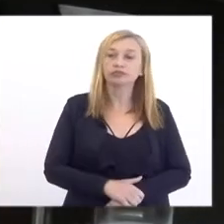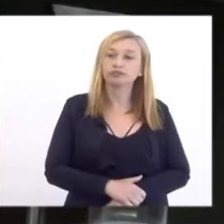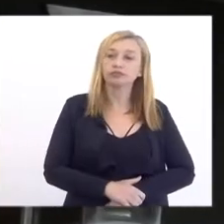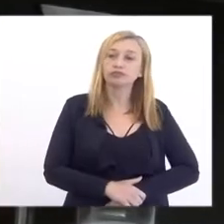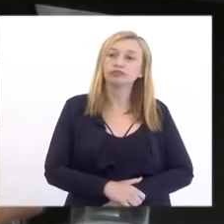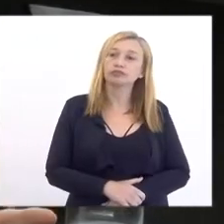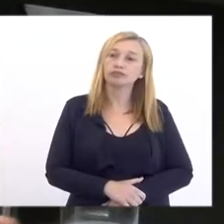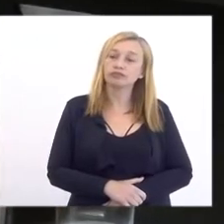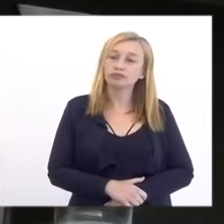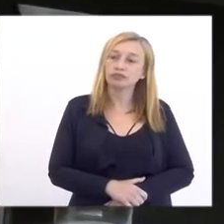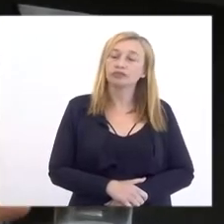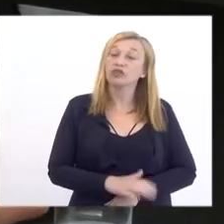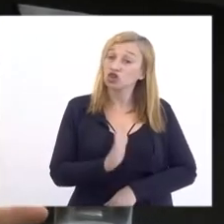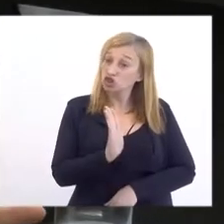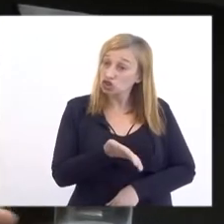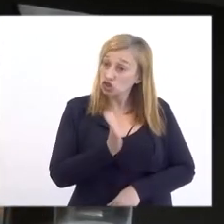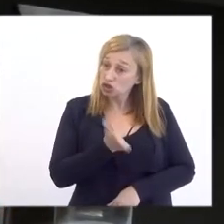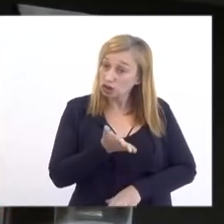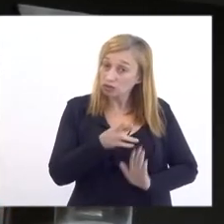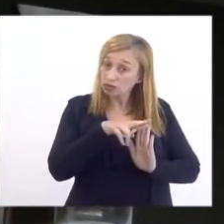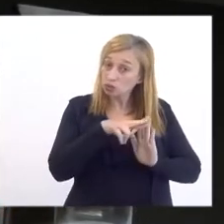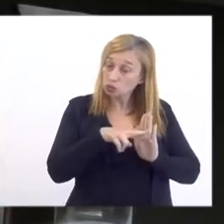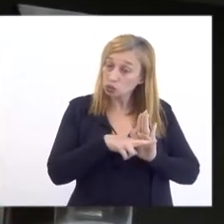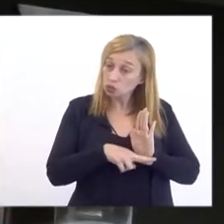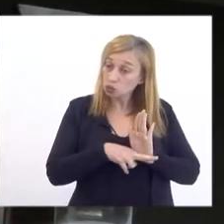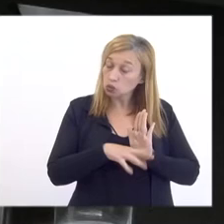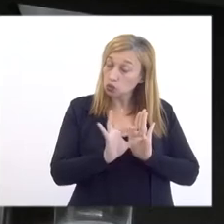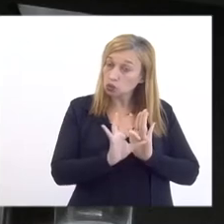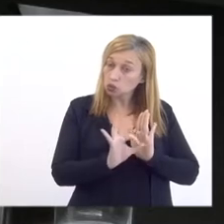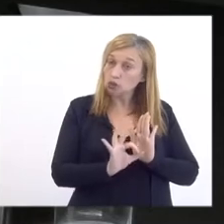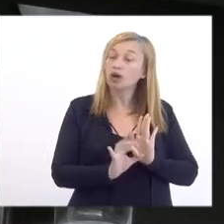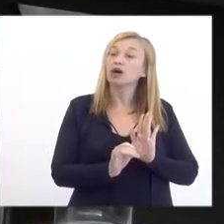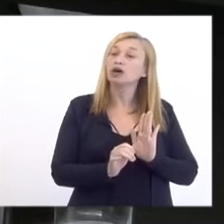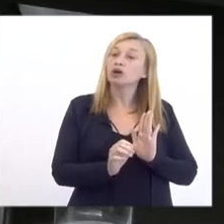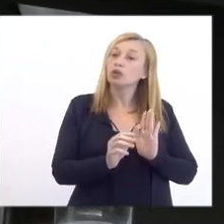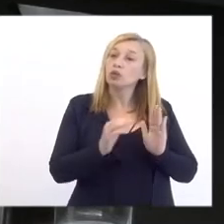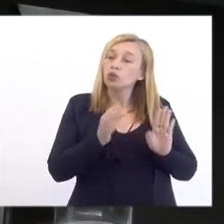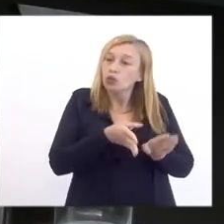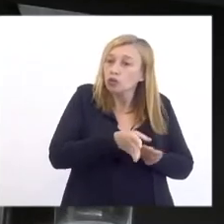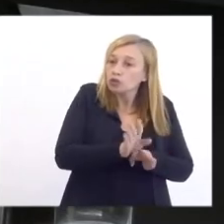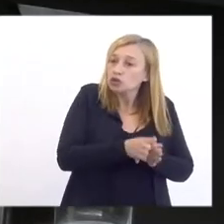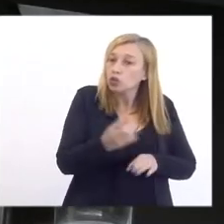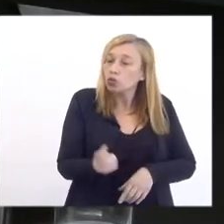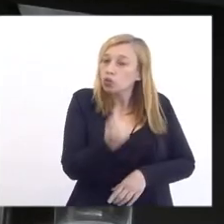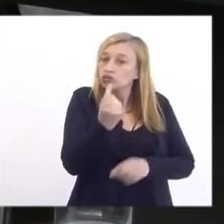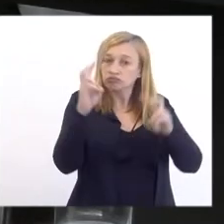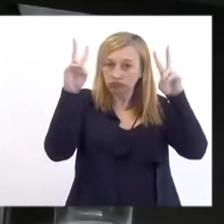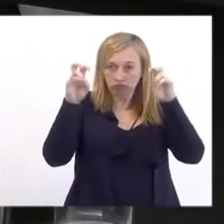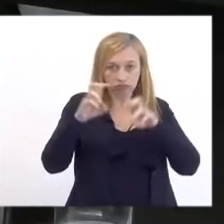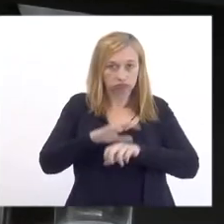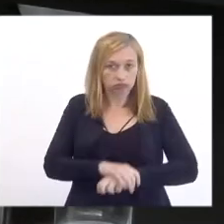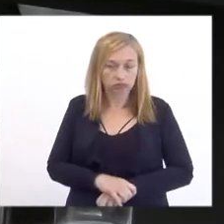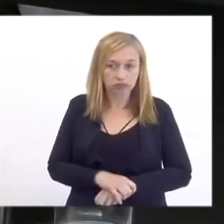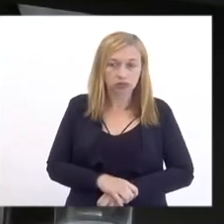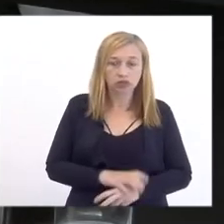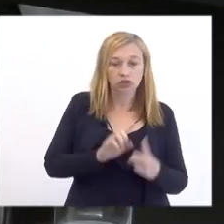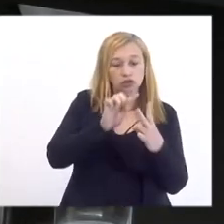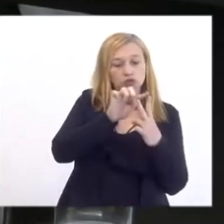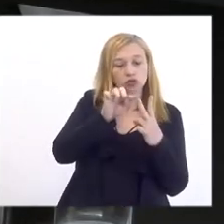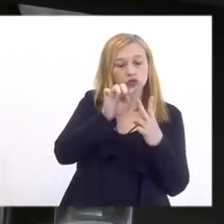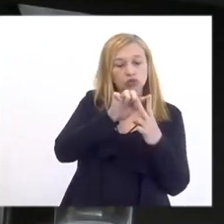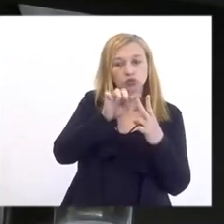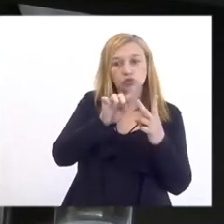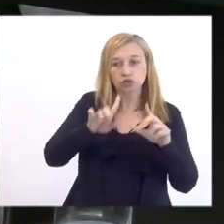que a mesa tenha, já que regimentalmente não está coberto, uma orientação única pela matéria. Há duas formas